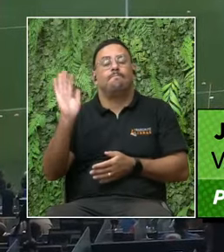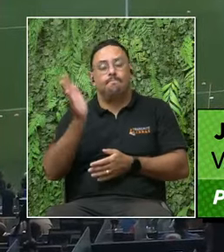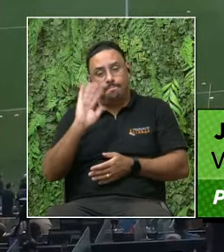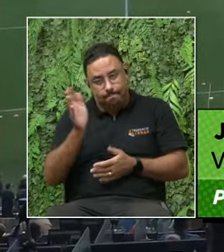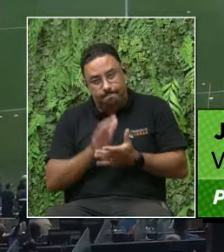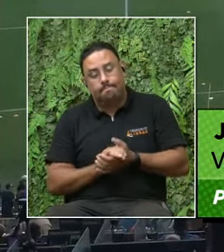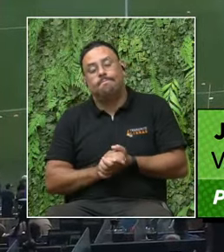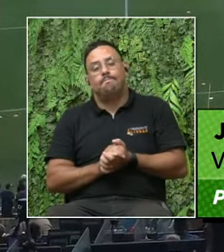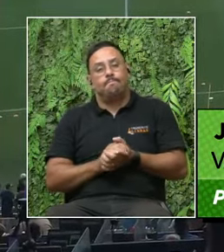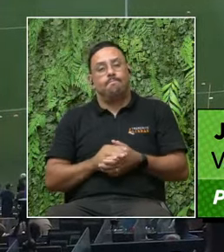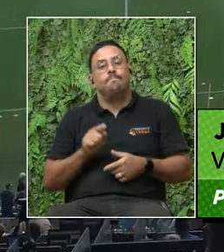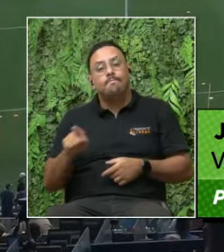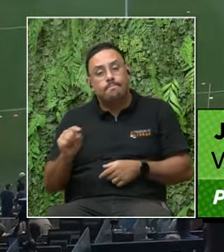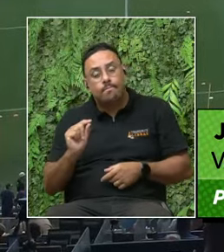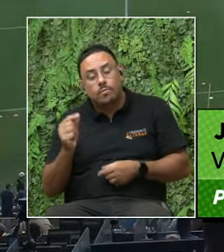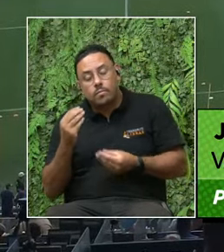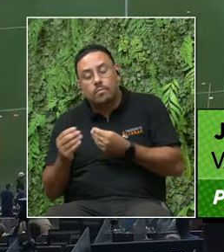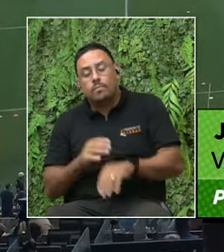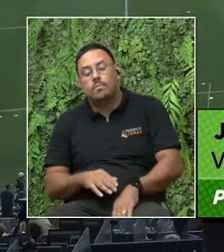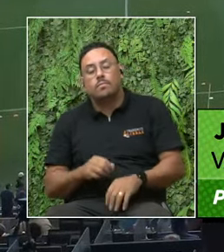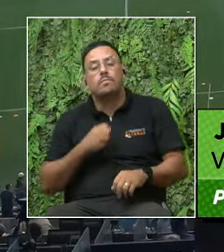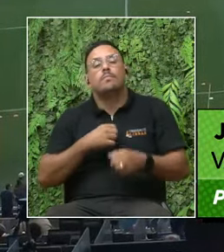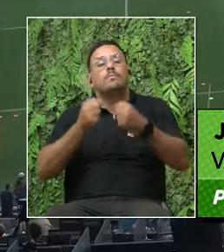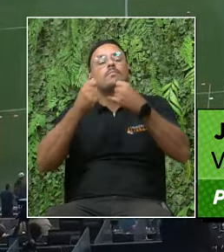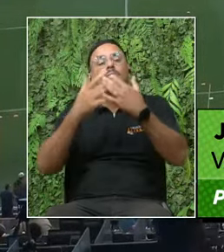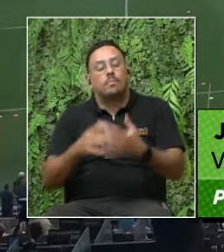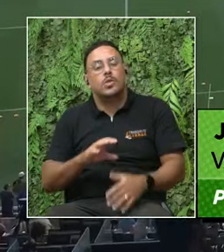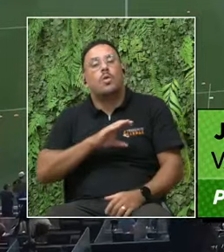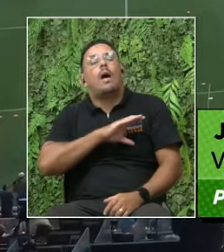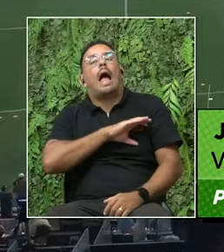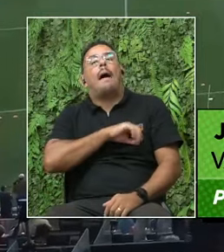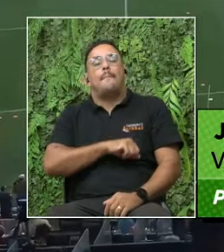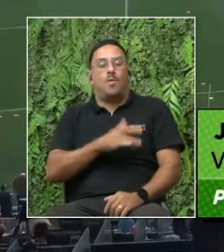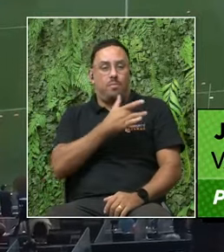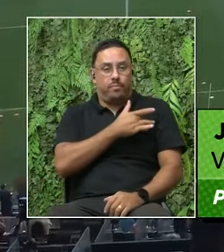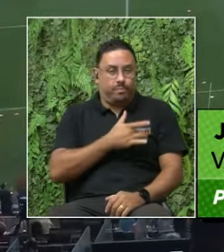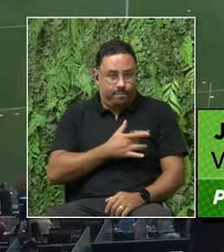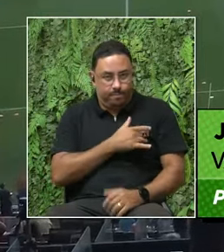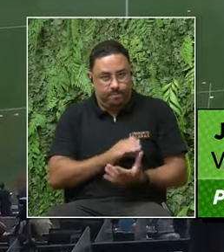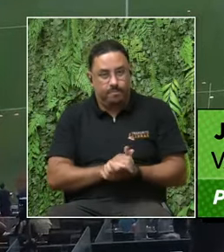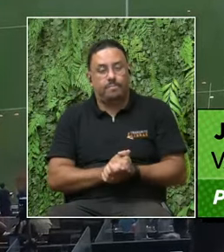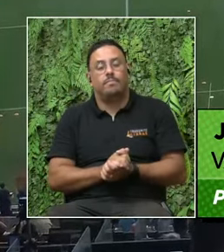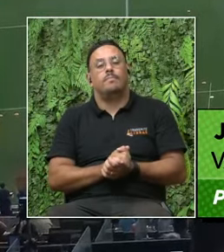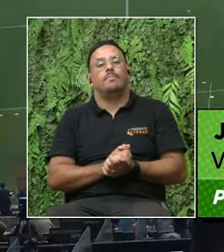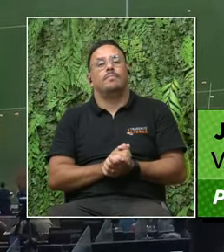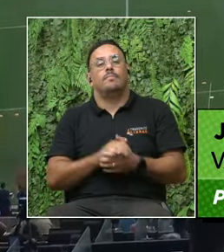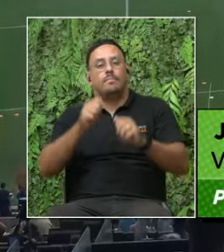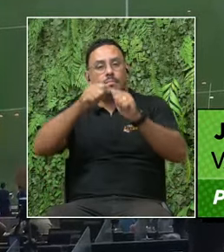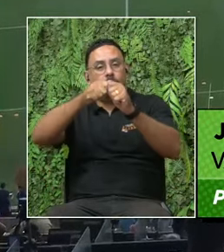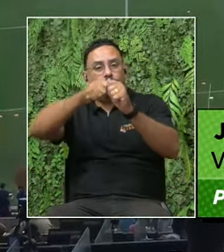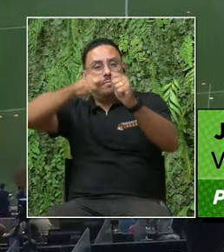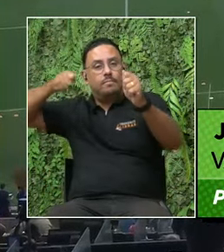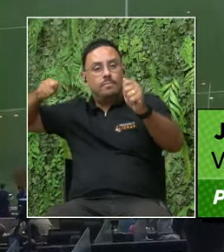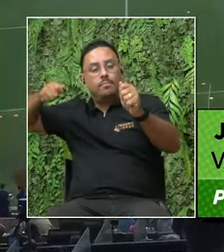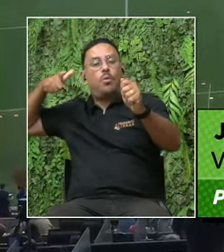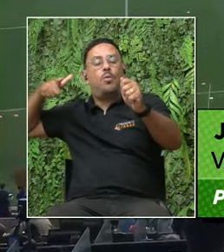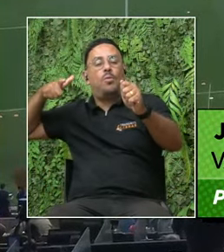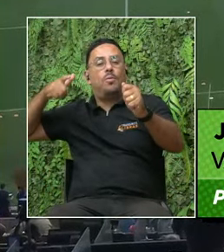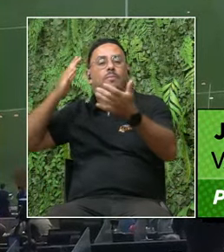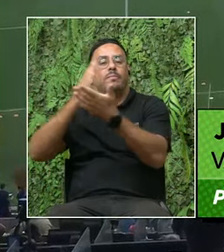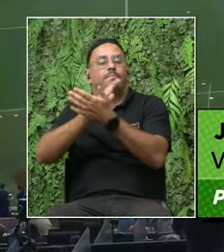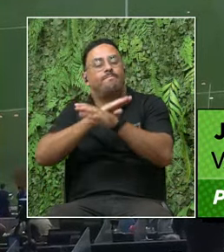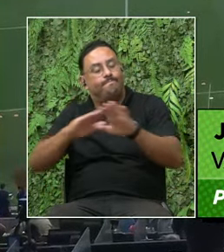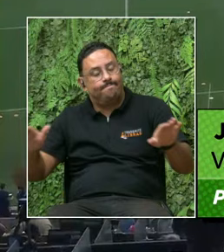Cruzeiro ele que já declarou a sua paixão pelo Cruzeiro viu seu Bob então o flecheiro literalmente dando a